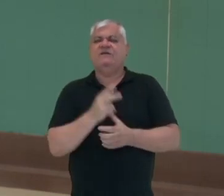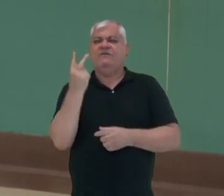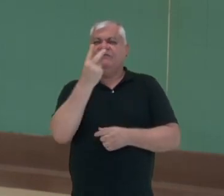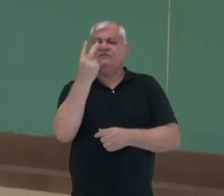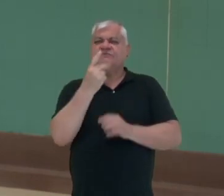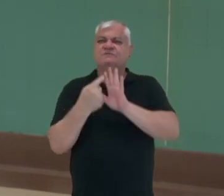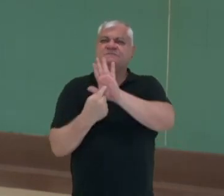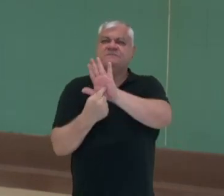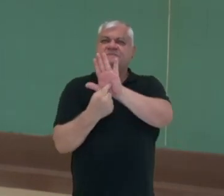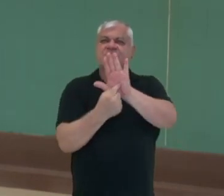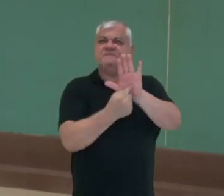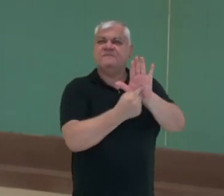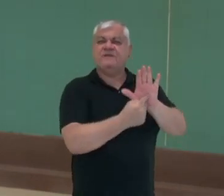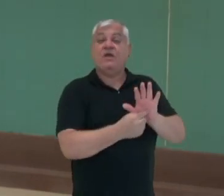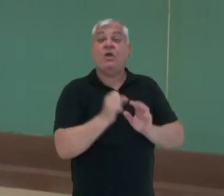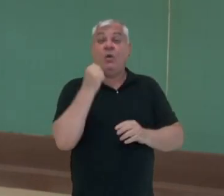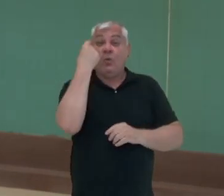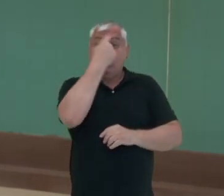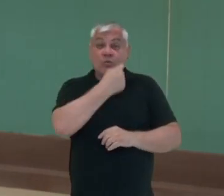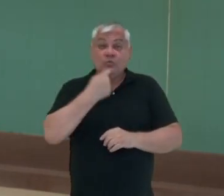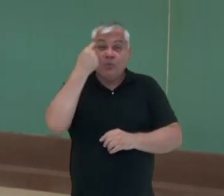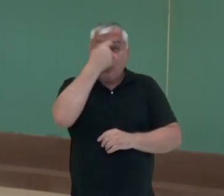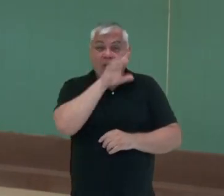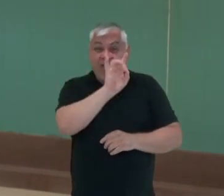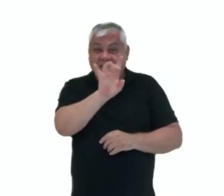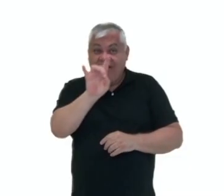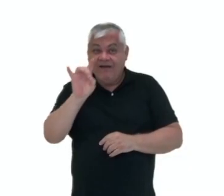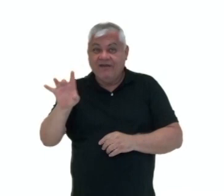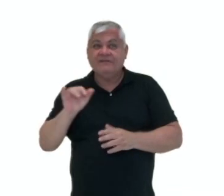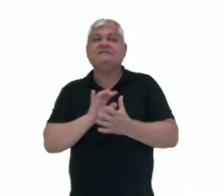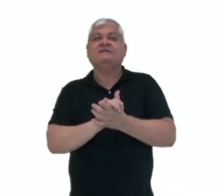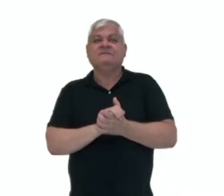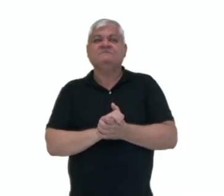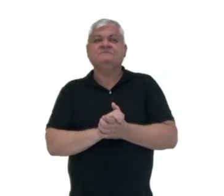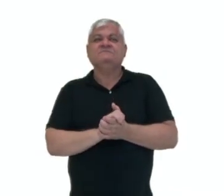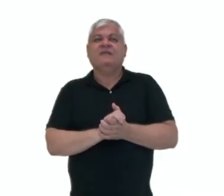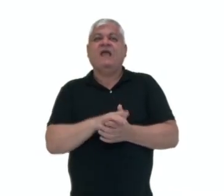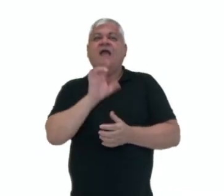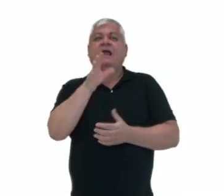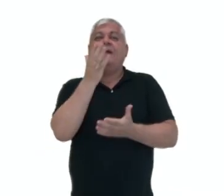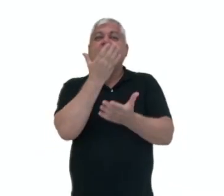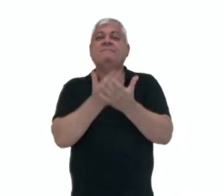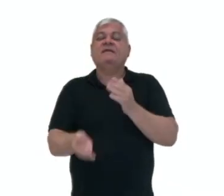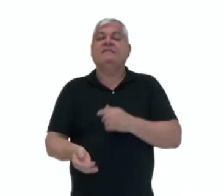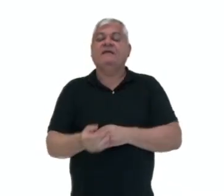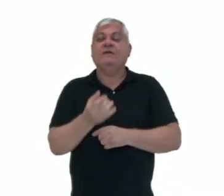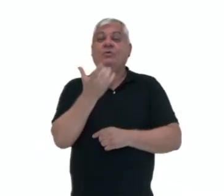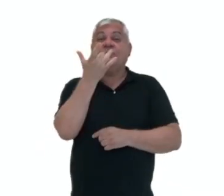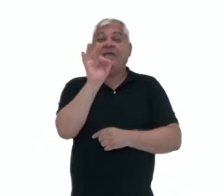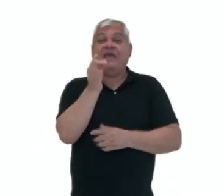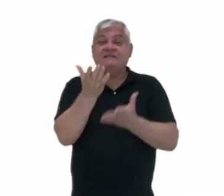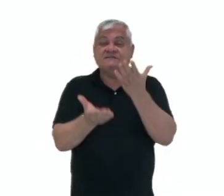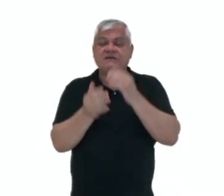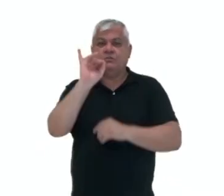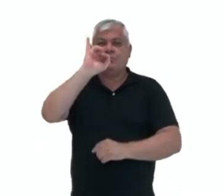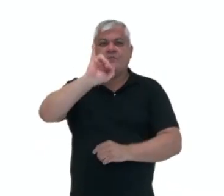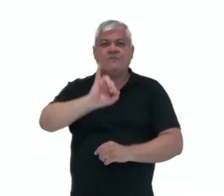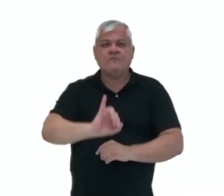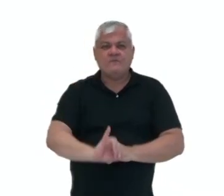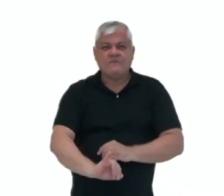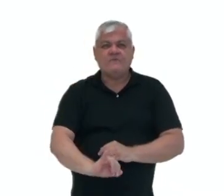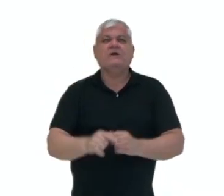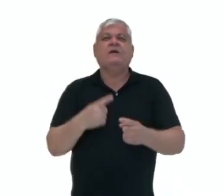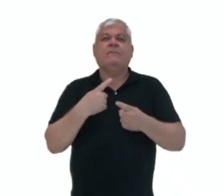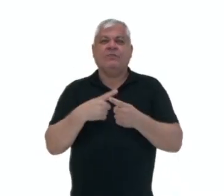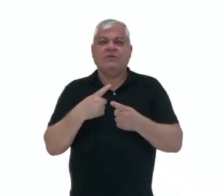6 dias seguidos. Cada um perdeu 10 quilos. Ulay e Abramovich e a Marina, ela tiveram